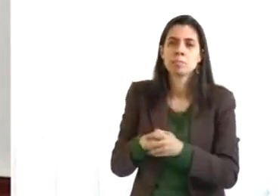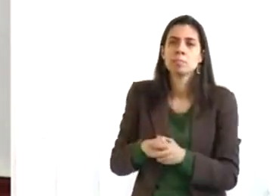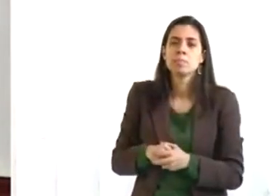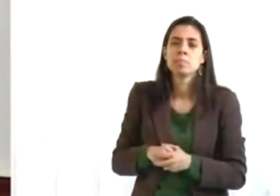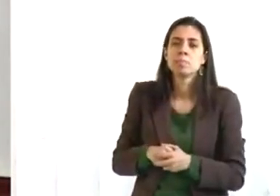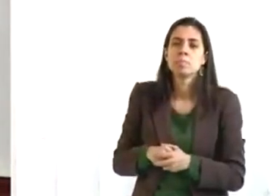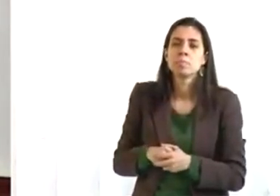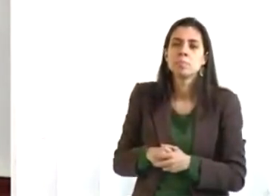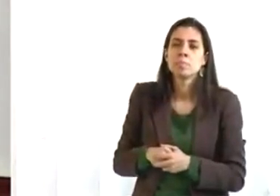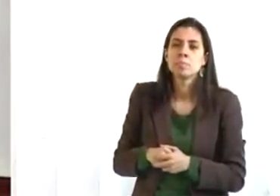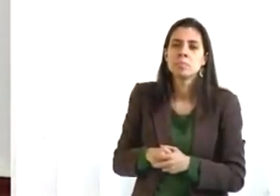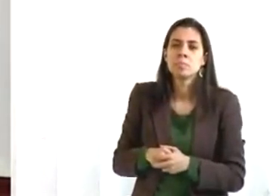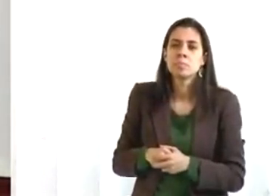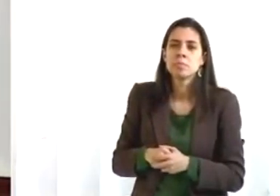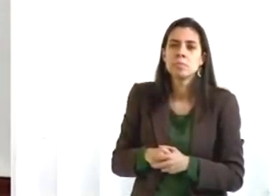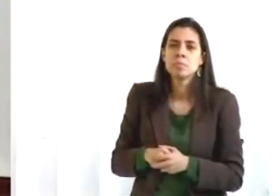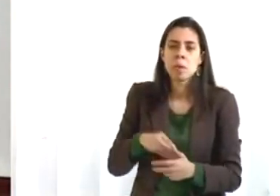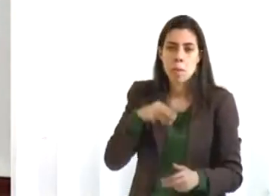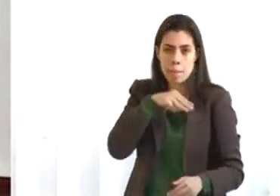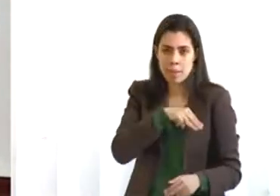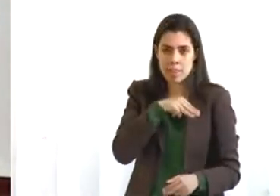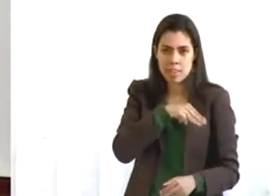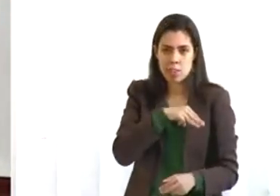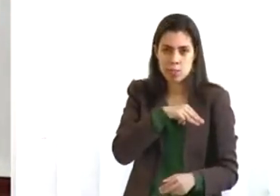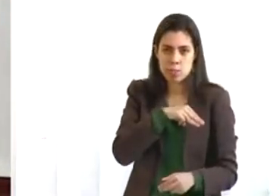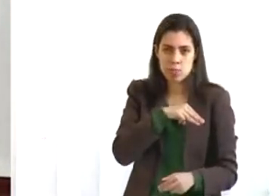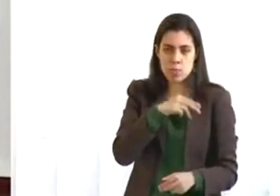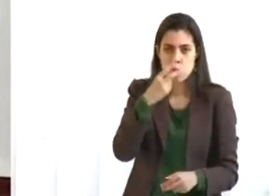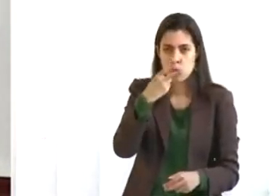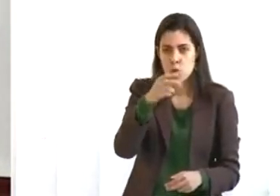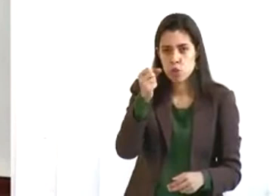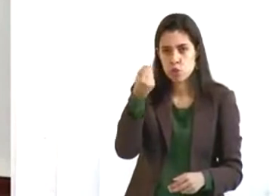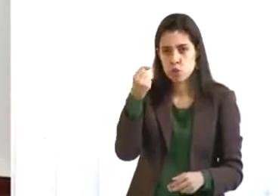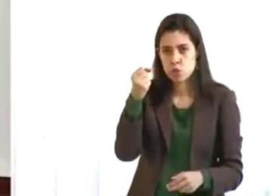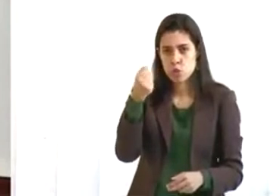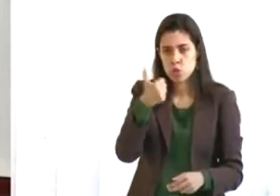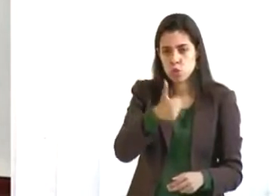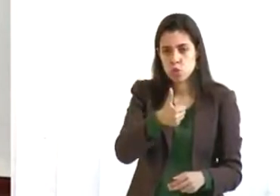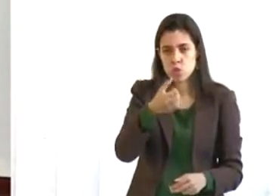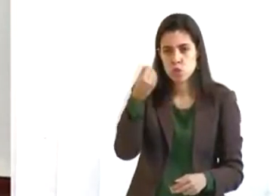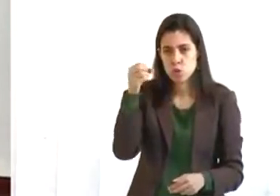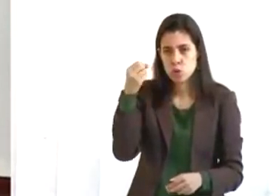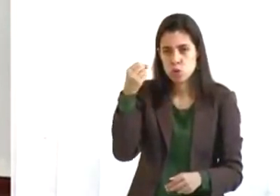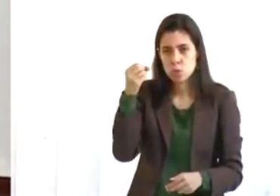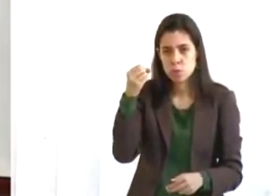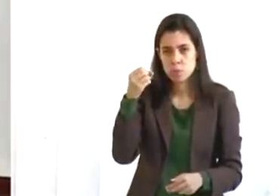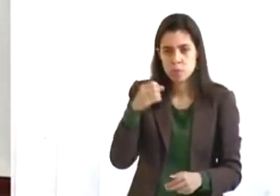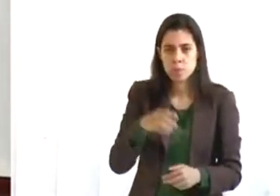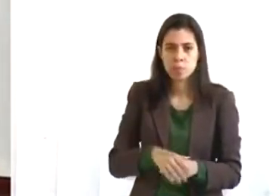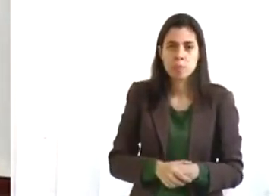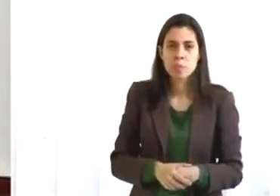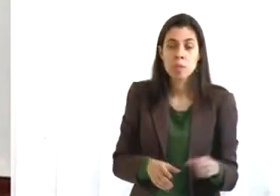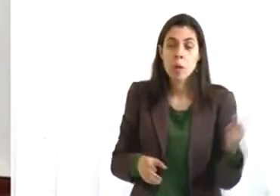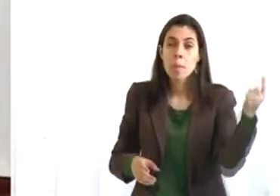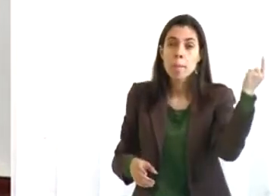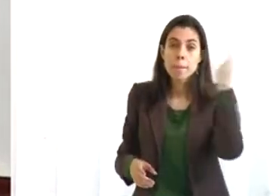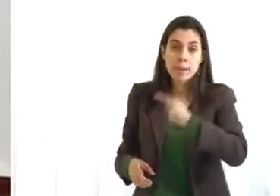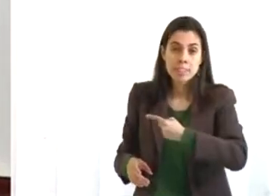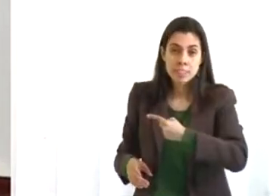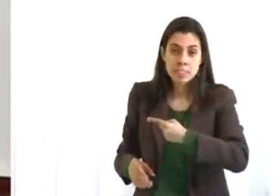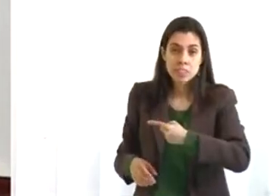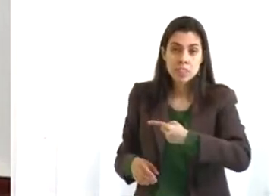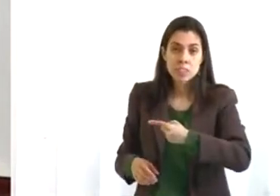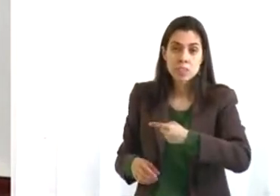Mateus 28:18: toda autoridade me foi dada no céu e na terra.